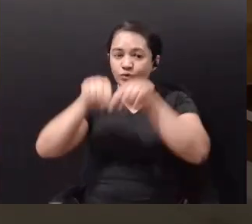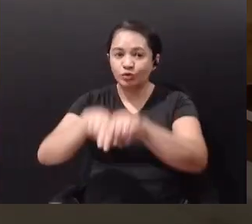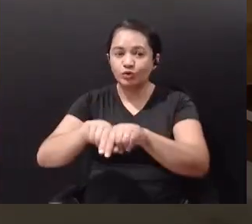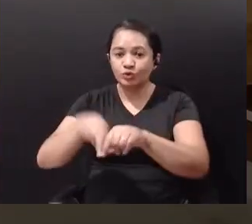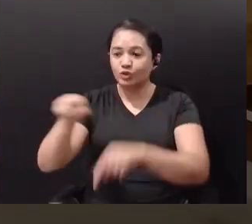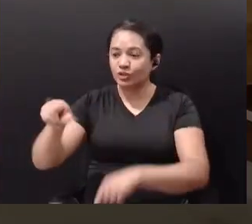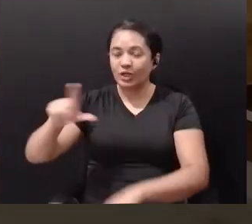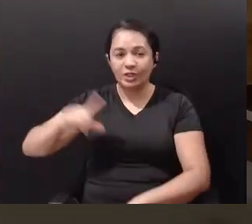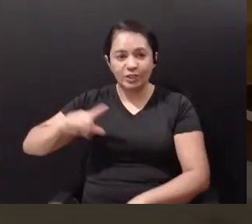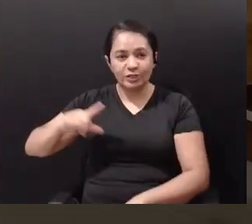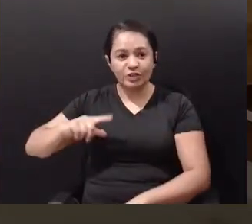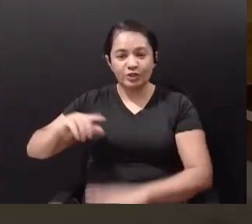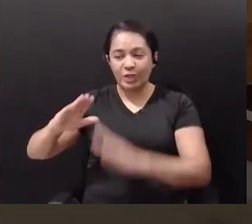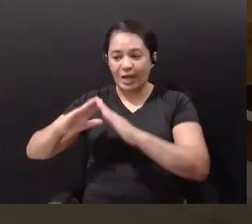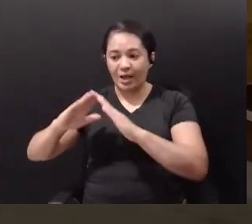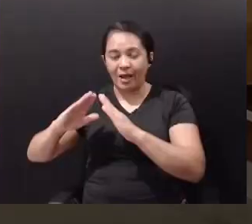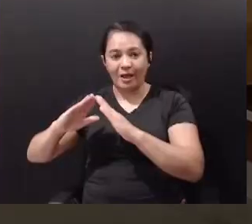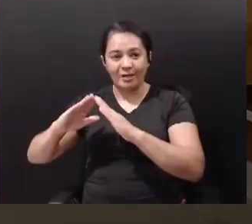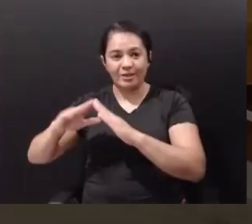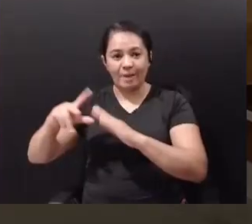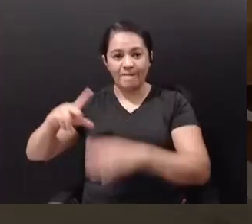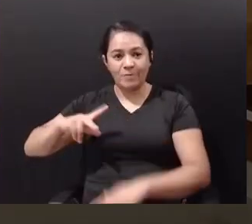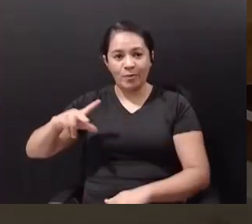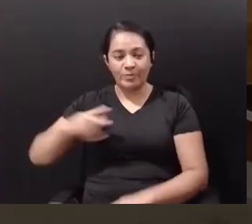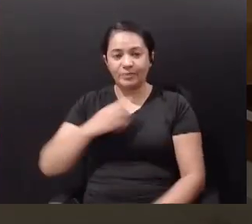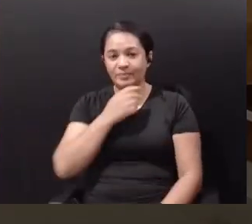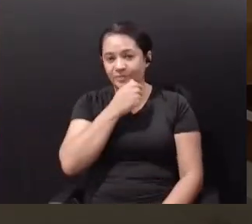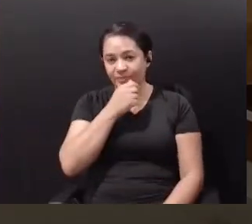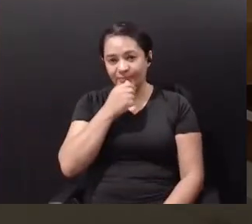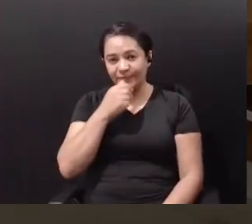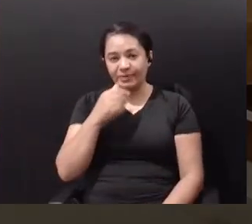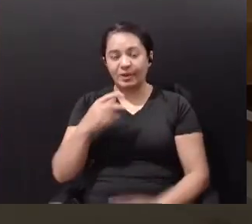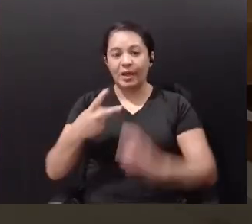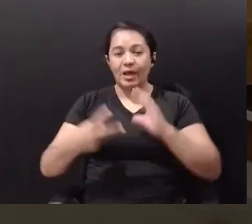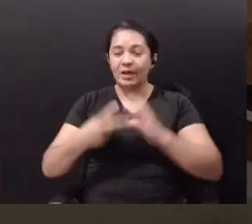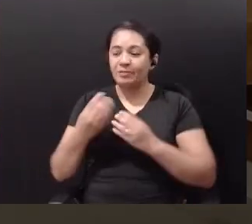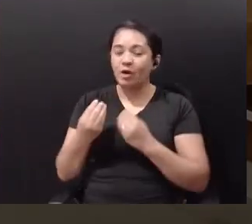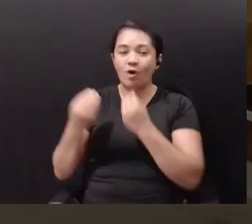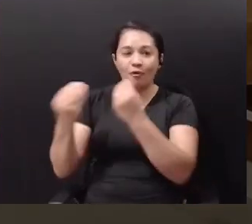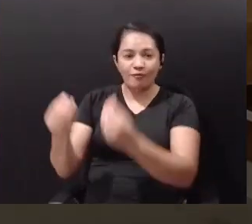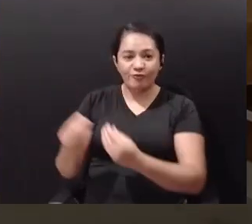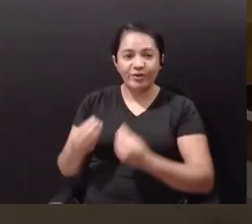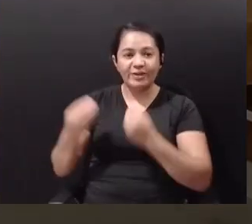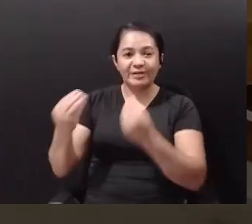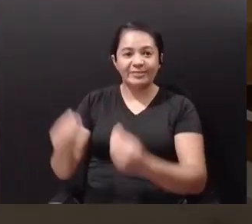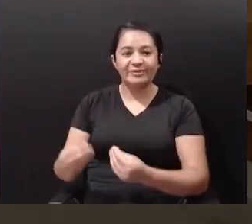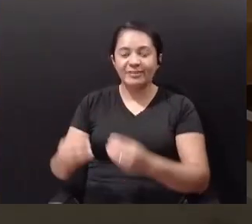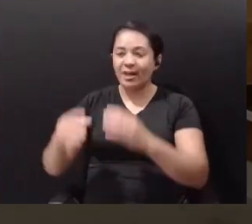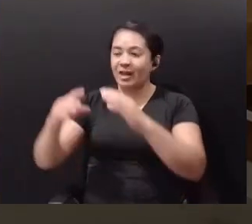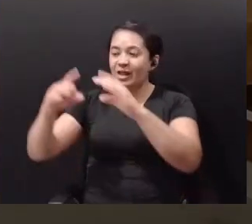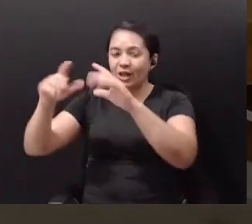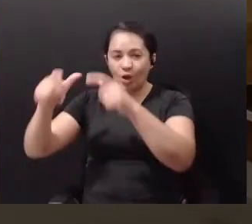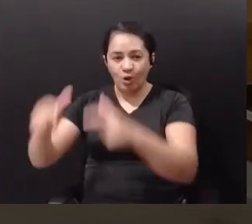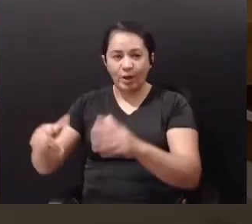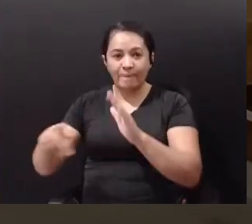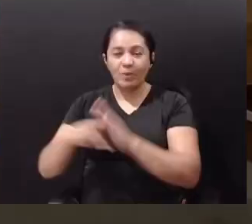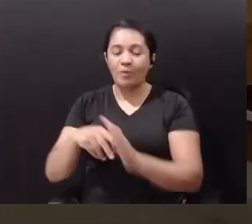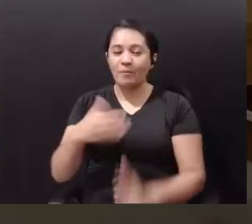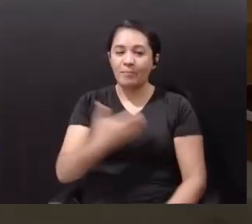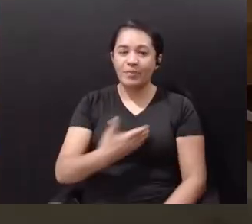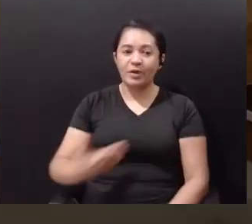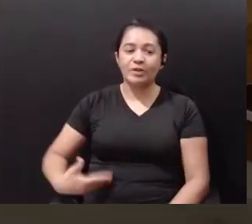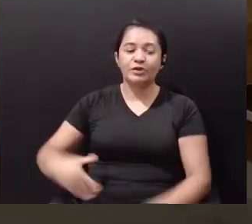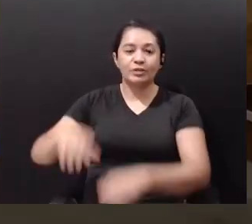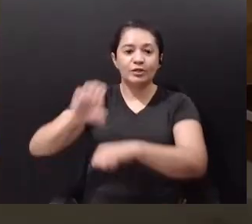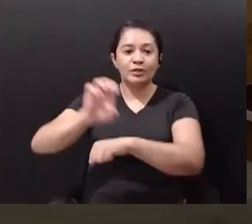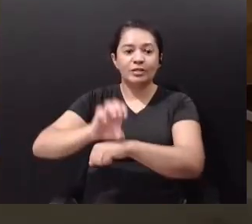próprio, continuamente a Câmara oferecia esse prédio para o governo do estado para fazer funcionar